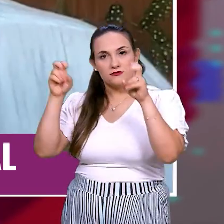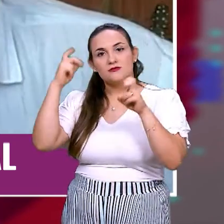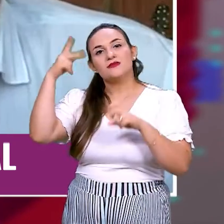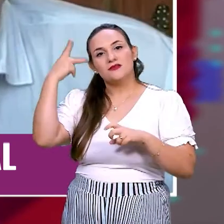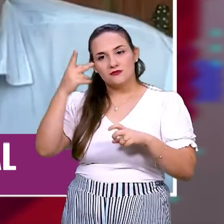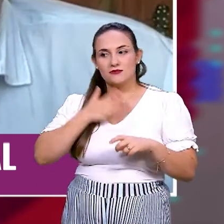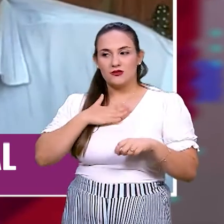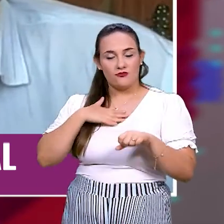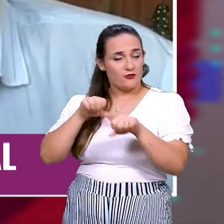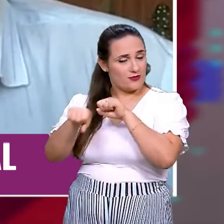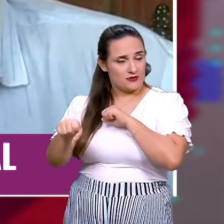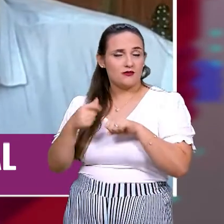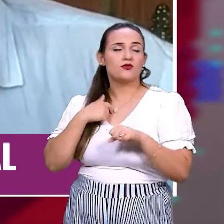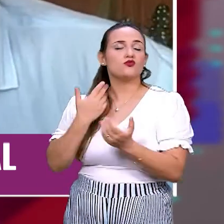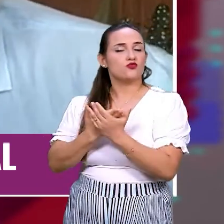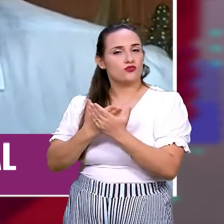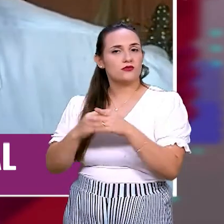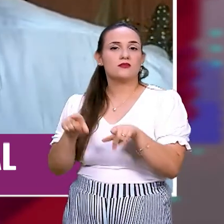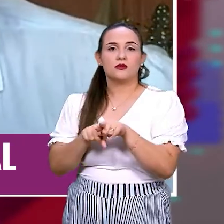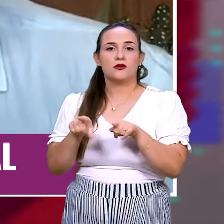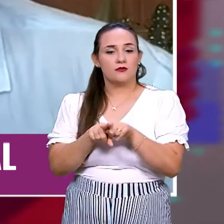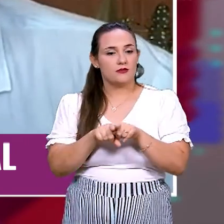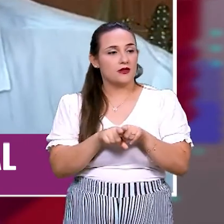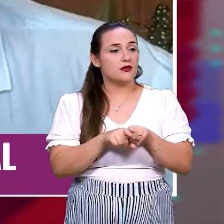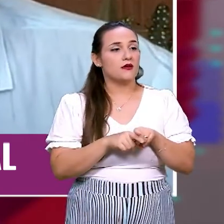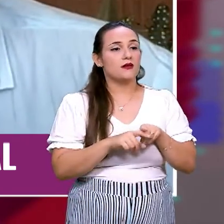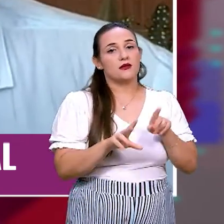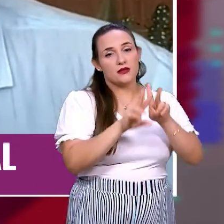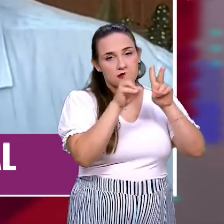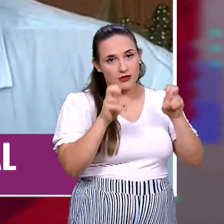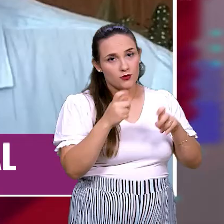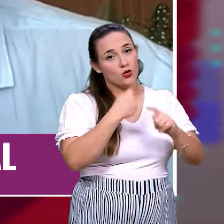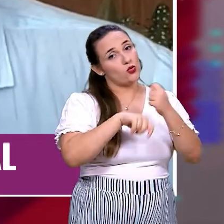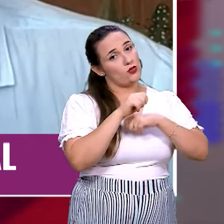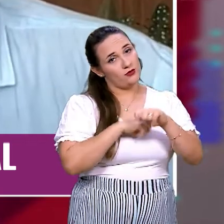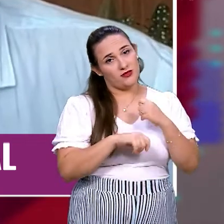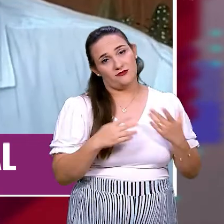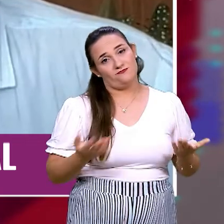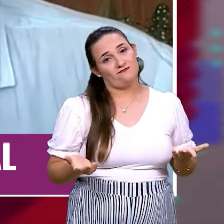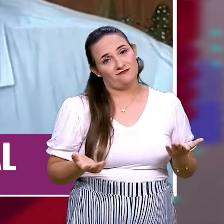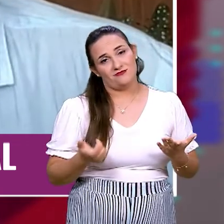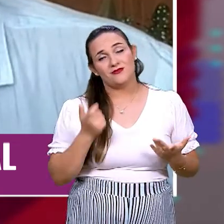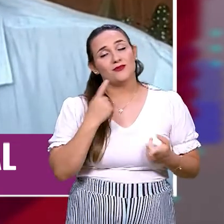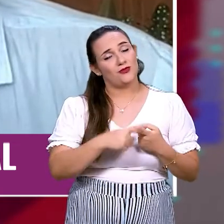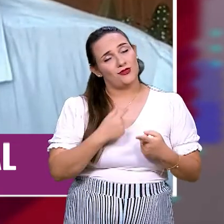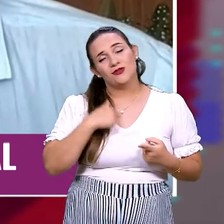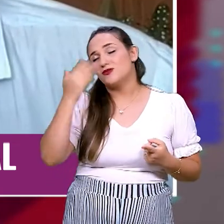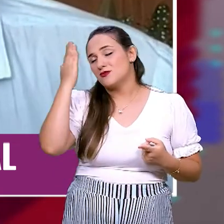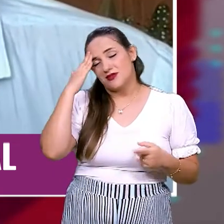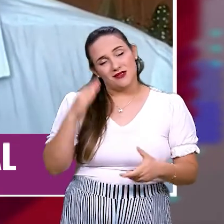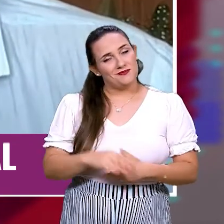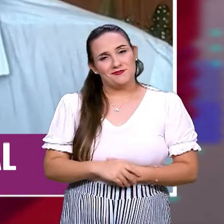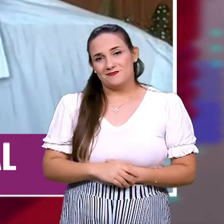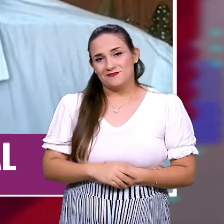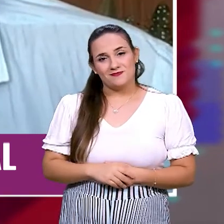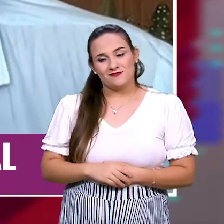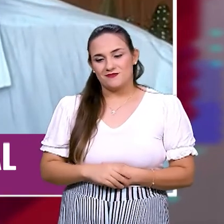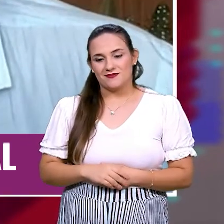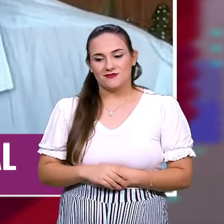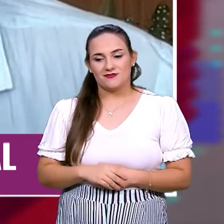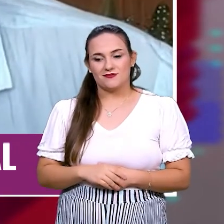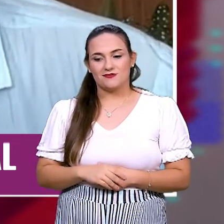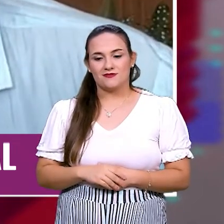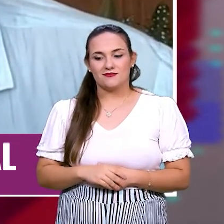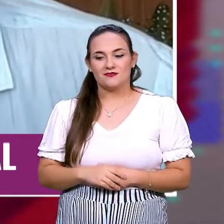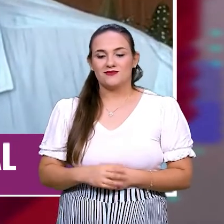psiquiátricas, que foi toda a minha formação, e também a visão econômica, porque eu sei que